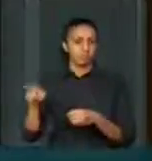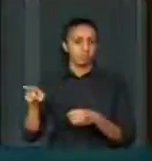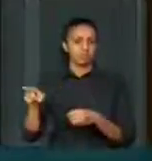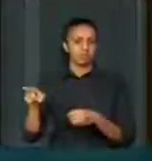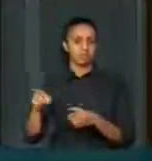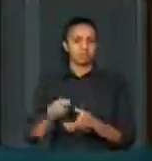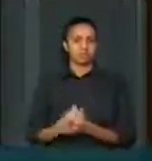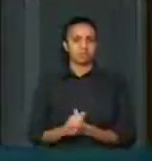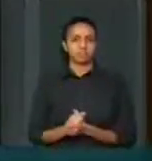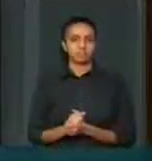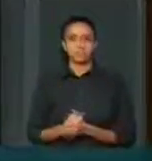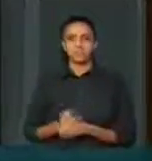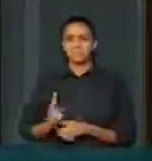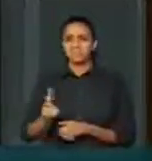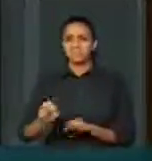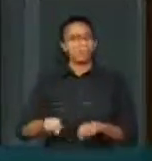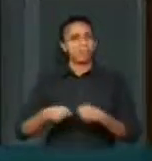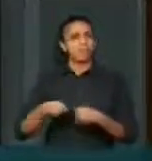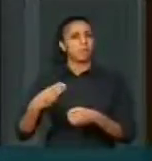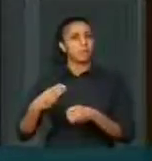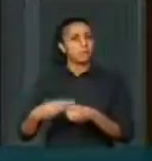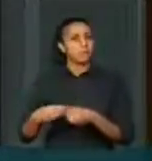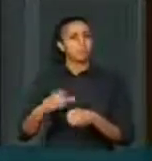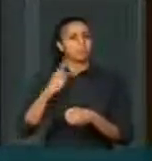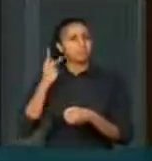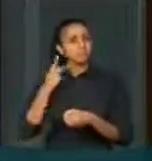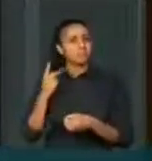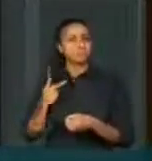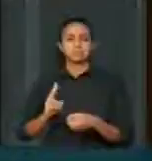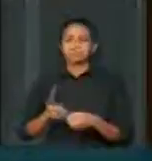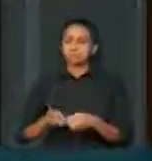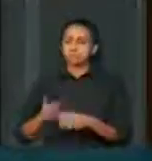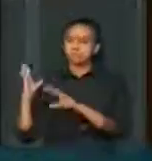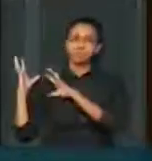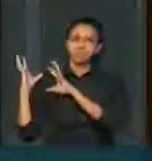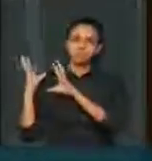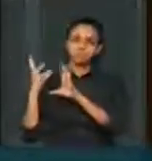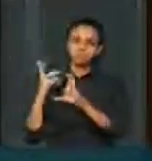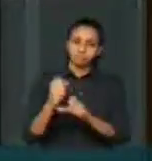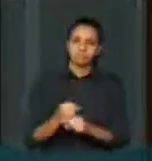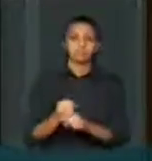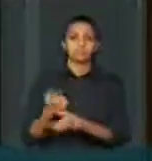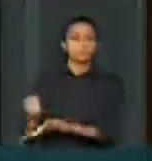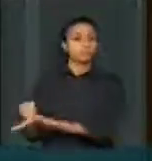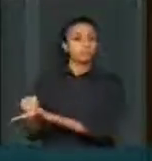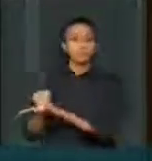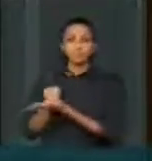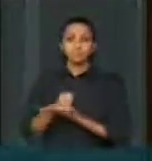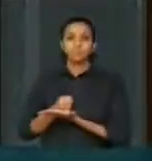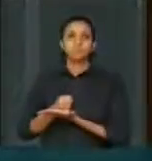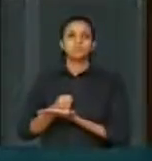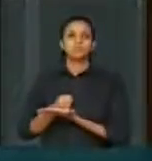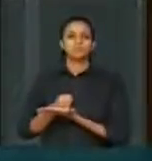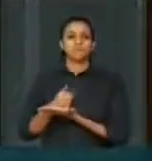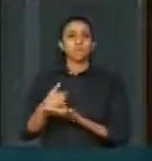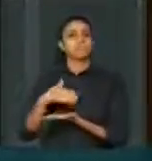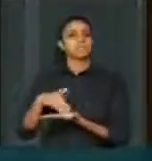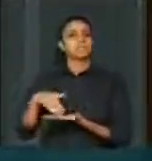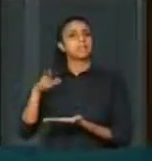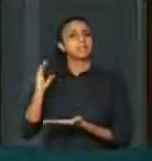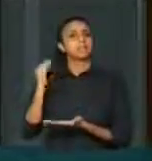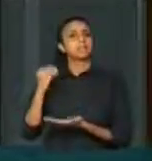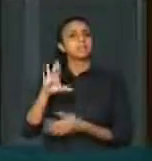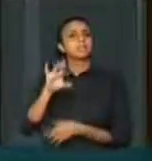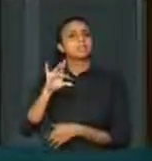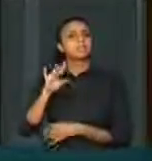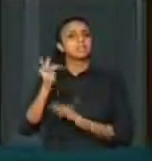sempre defendeu do ponto de vista político, foi candidato a vereador, me ajudou muito quando eu fui secretário de Ciência e Tecnologia do